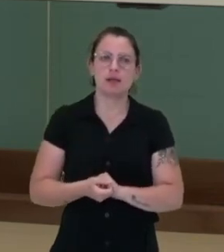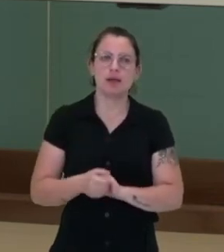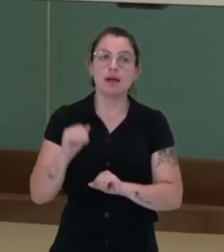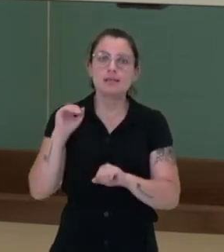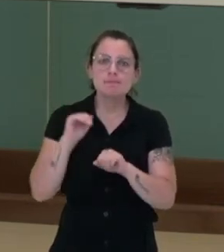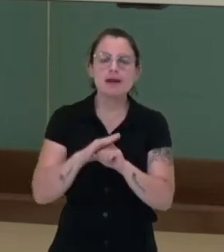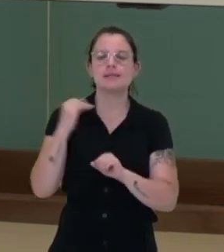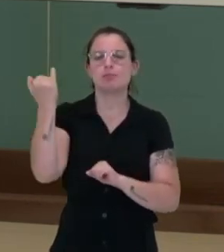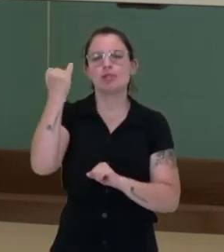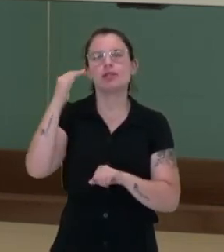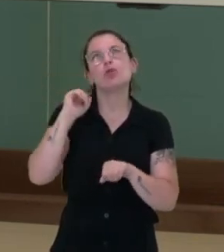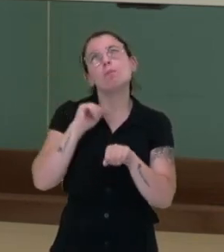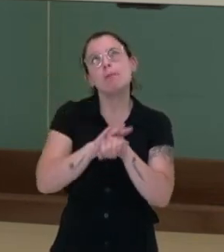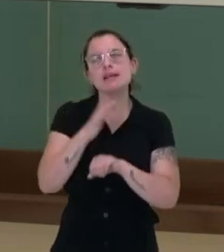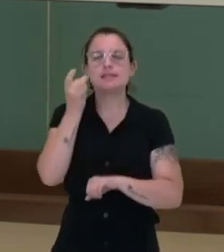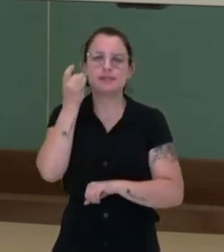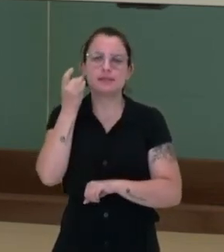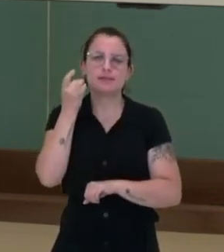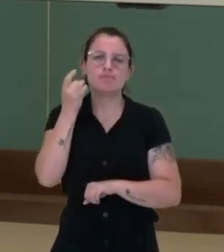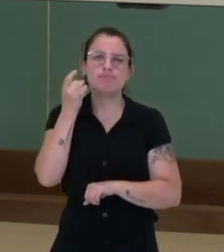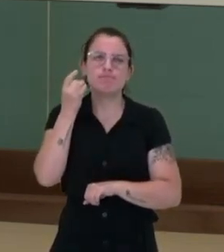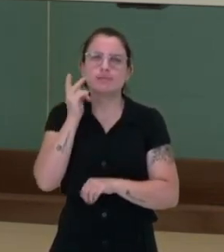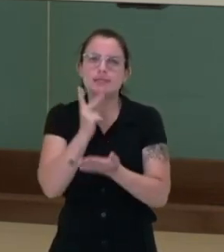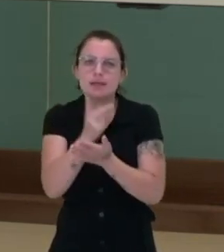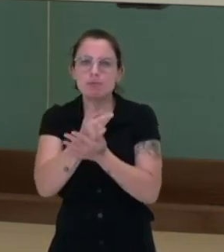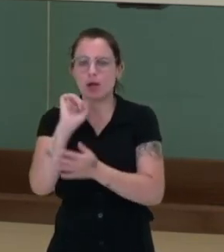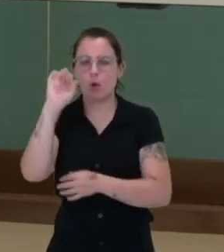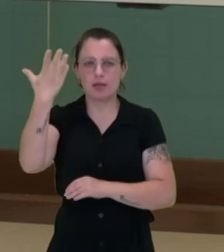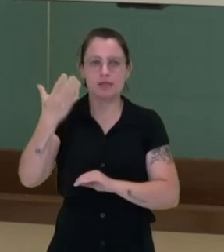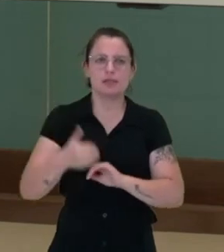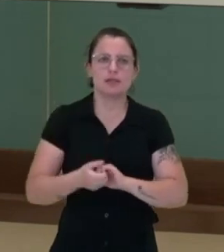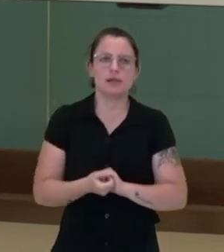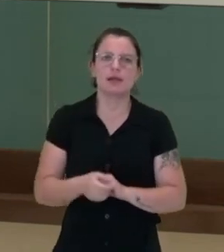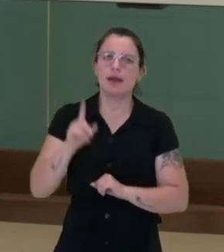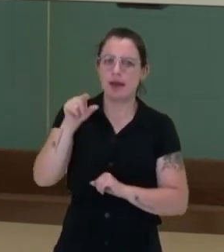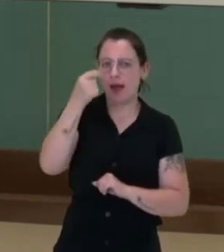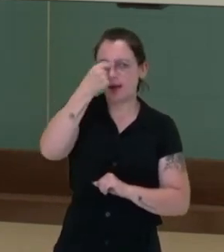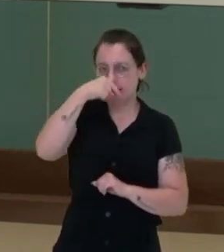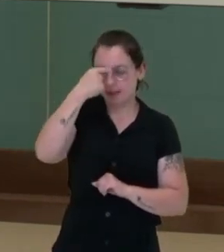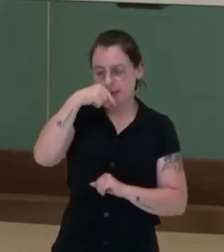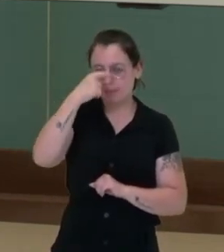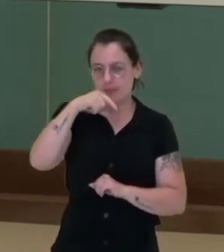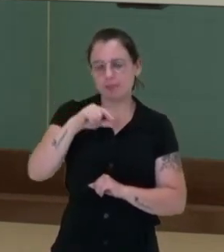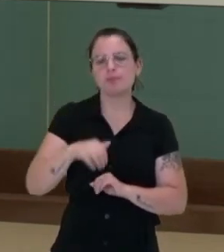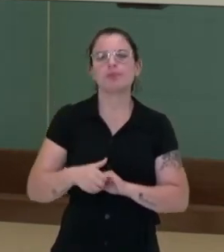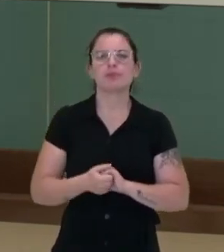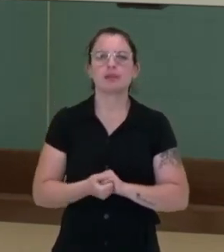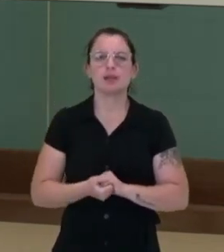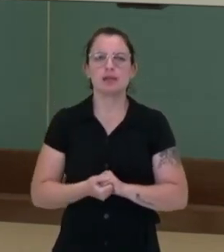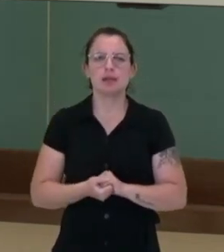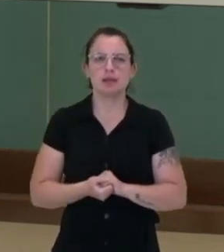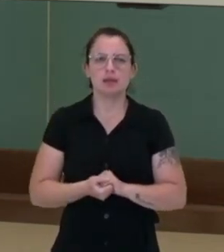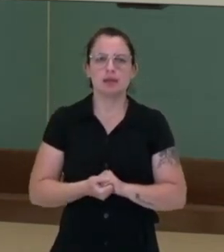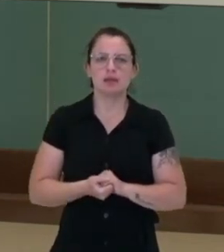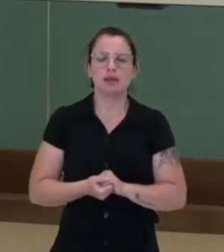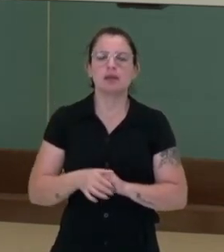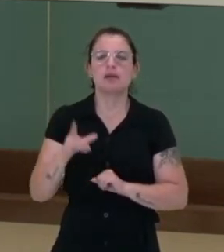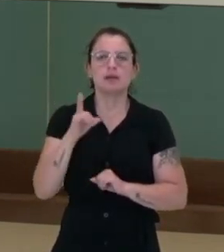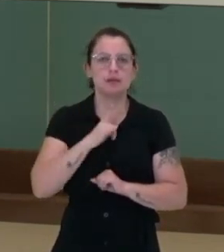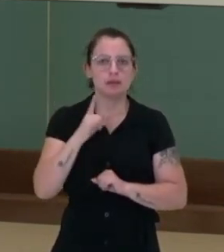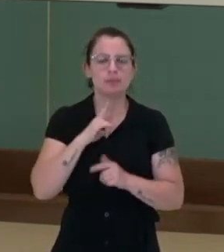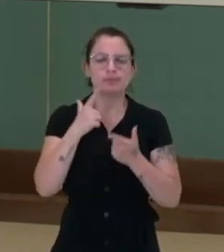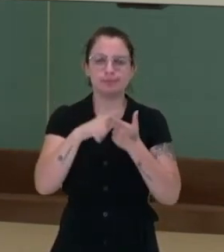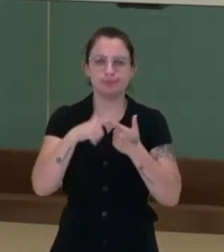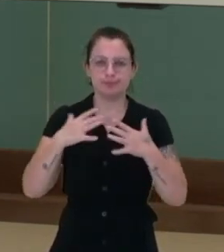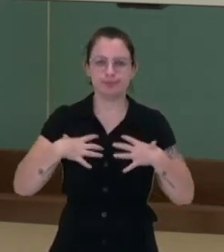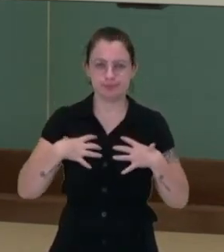aquelas que acontecem com mais frequência com as pessoas. Então a gripe, o resfriado, a tuberculose,